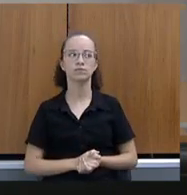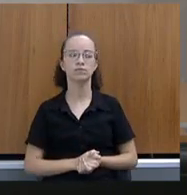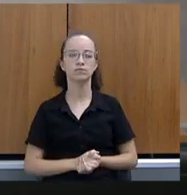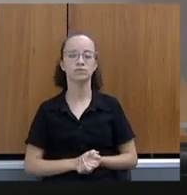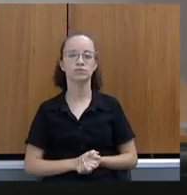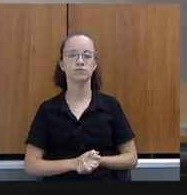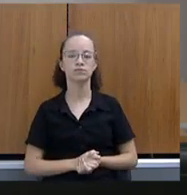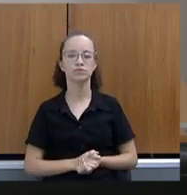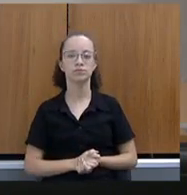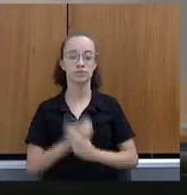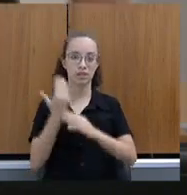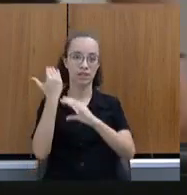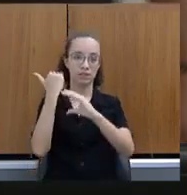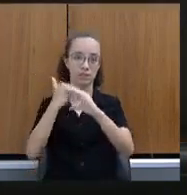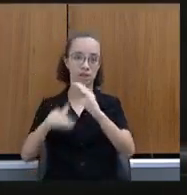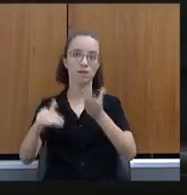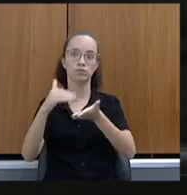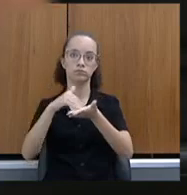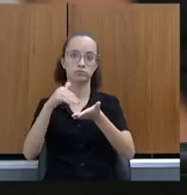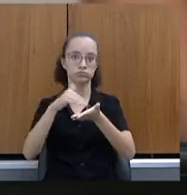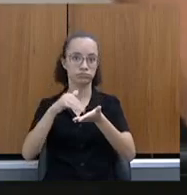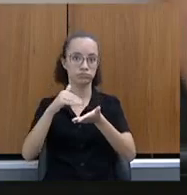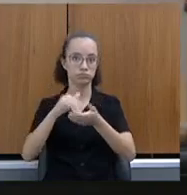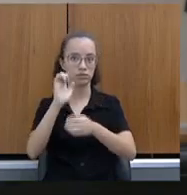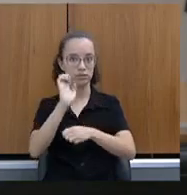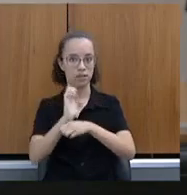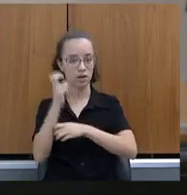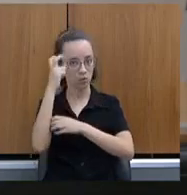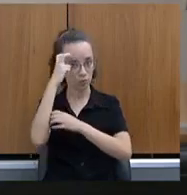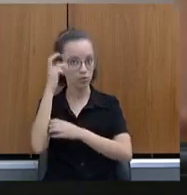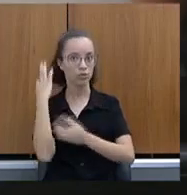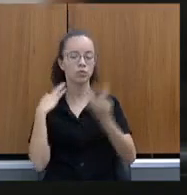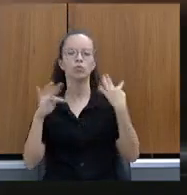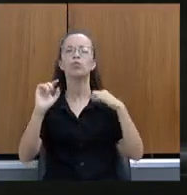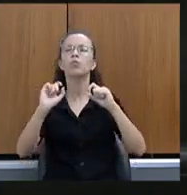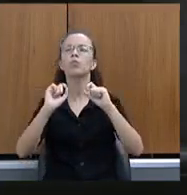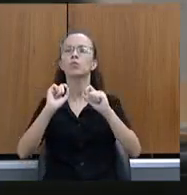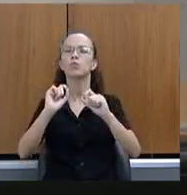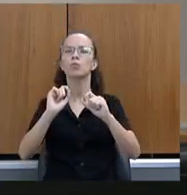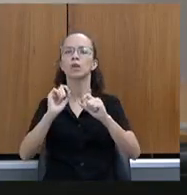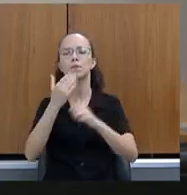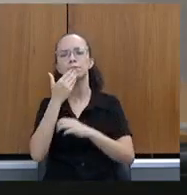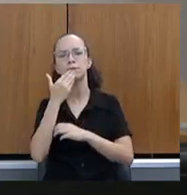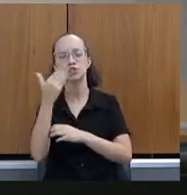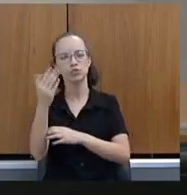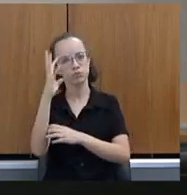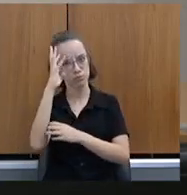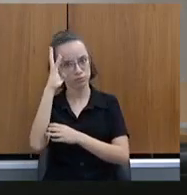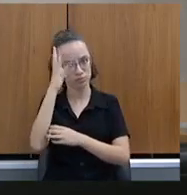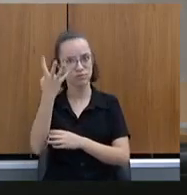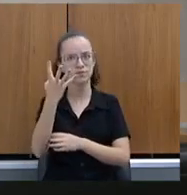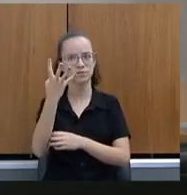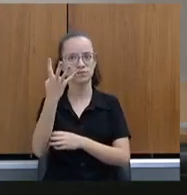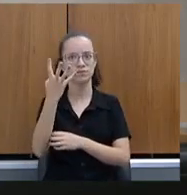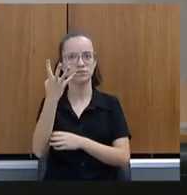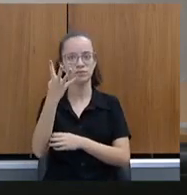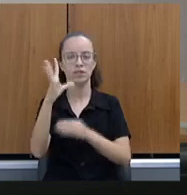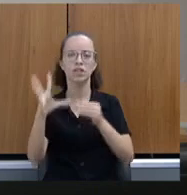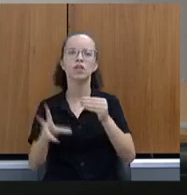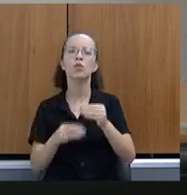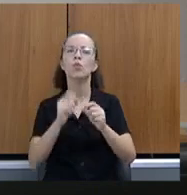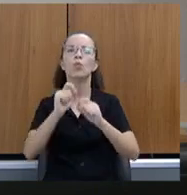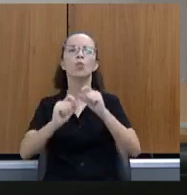que seja encaminhado a secretaria de está de cultura e turismo Security pedido providências para incluir